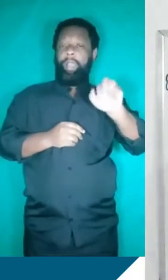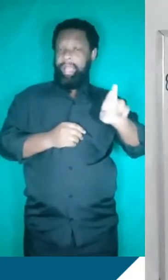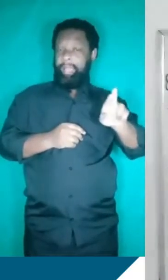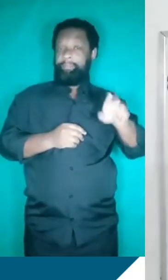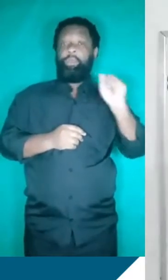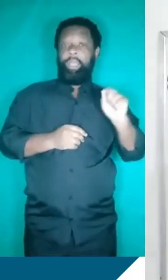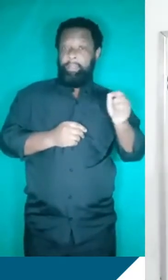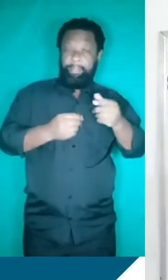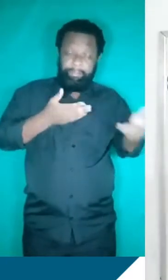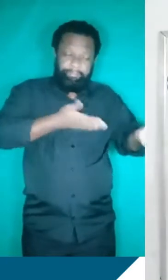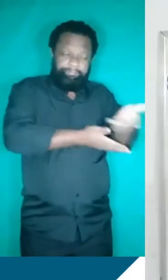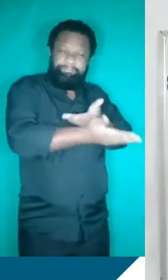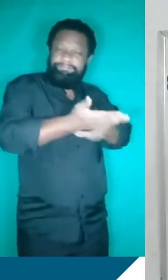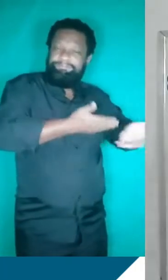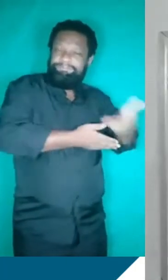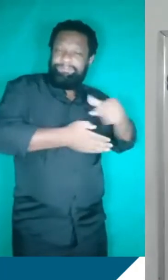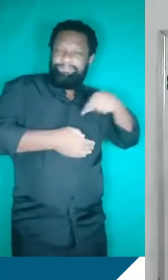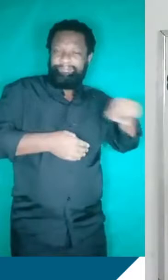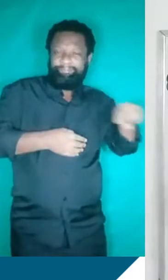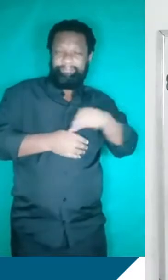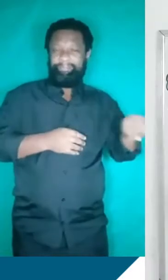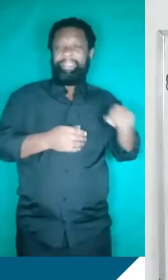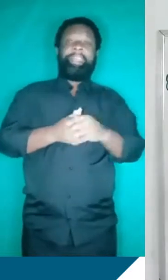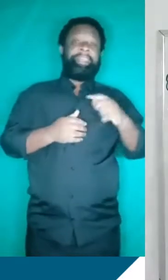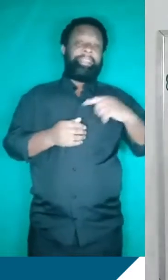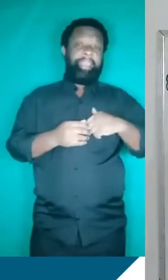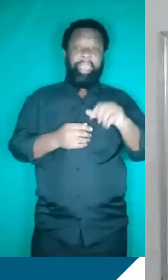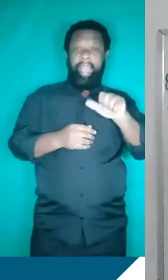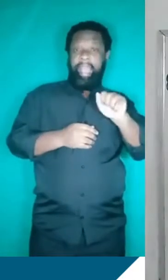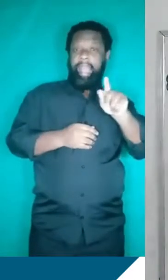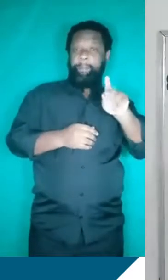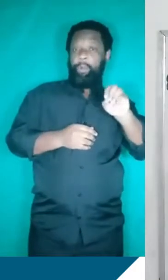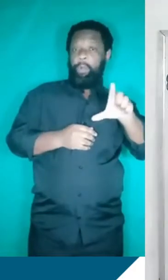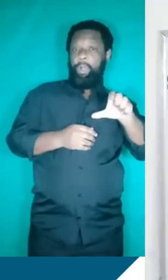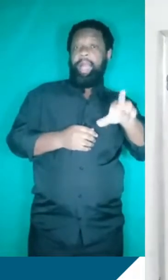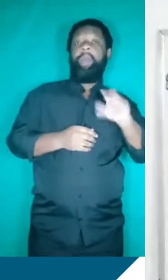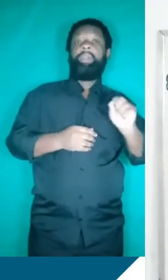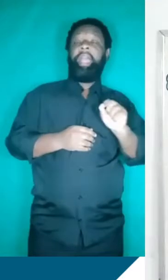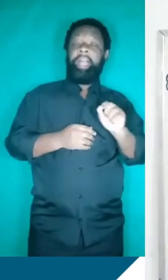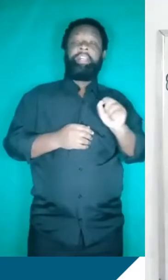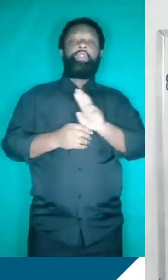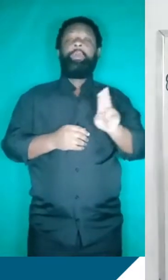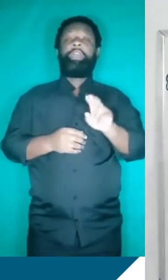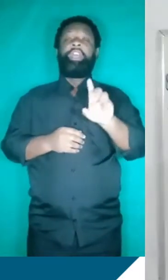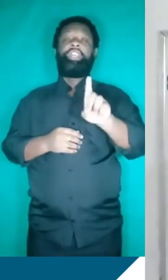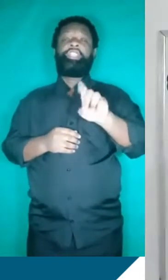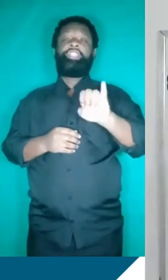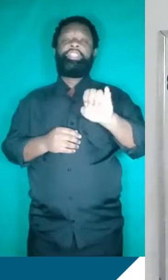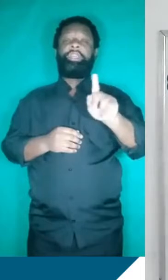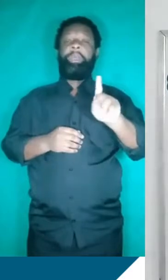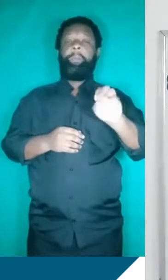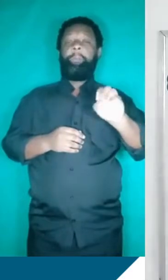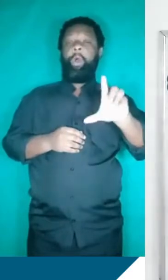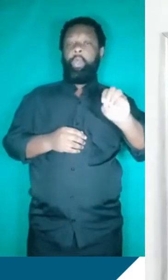Sendo assim, o tipo de interação intermolecular que se estabelece entre substâncias apolares é o dipolo instantâneo e o dipolo induzido, que é o